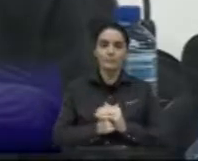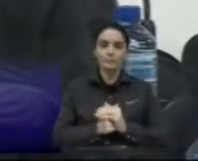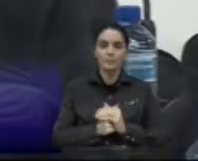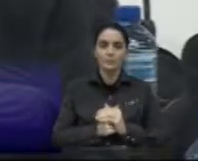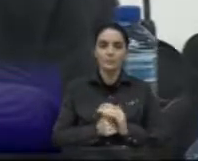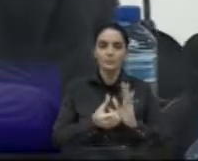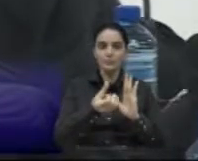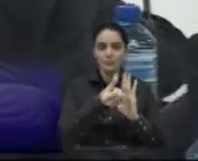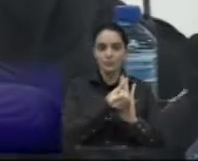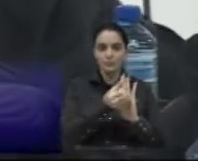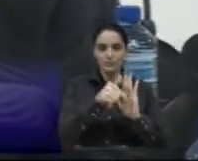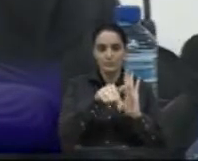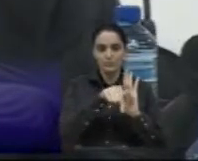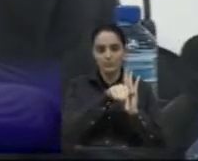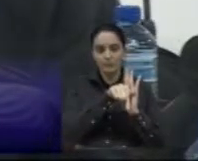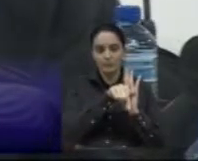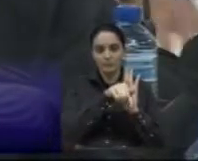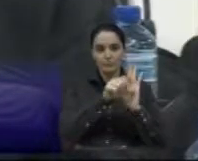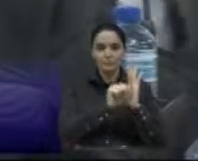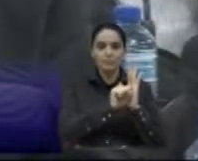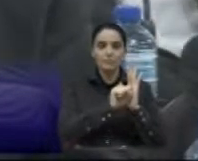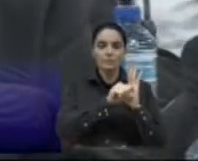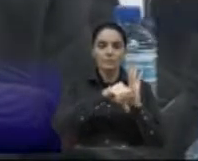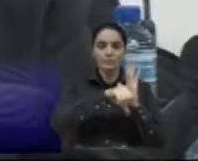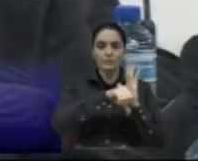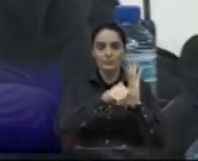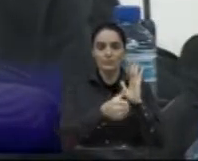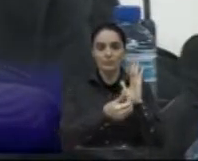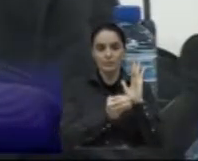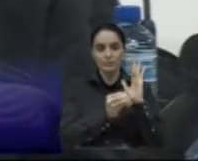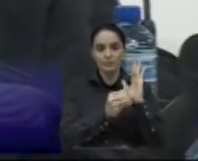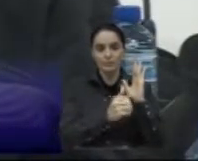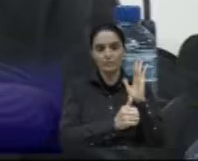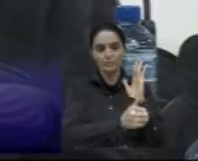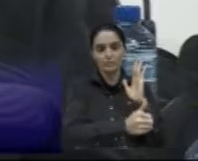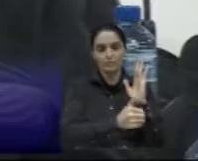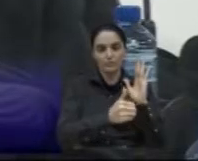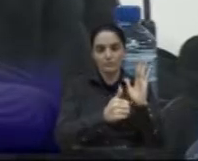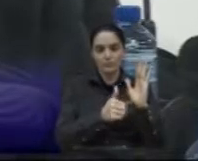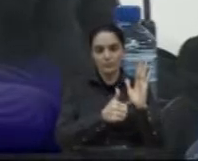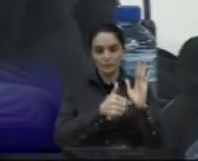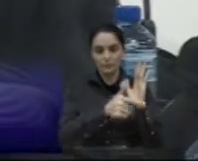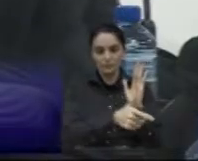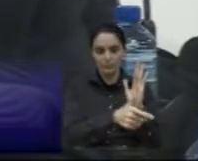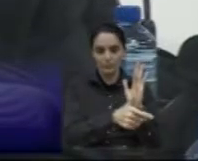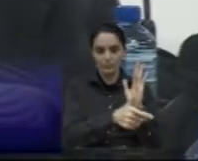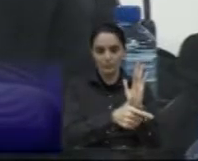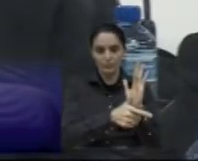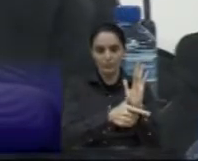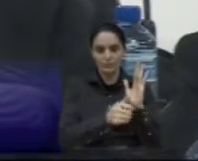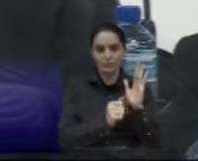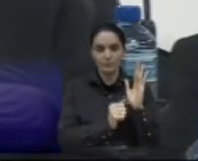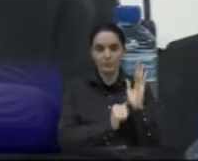Itens 6º, 7º, 8º, 9º, 10º, 11º, 12º,